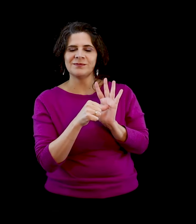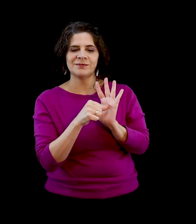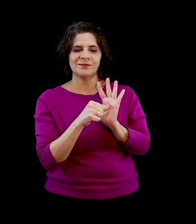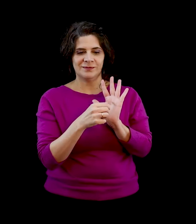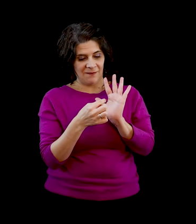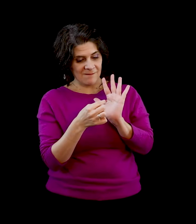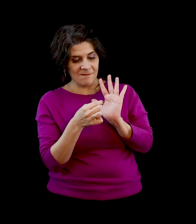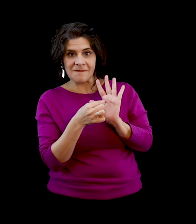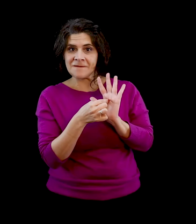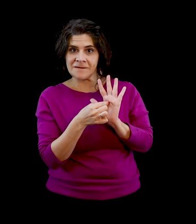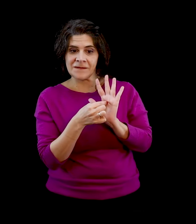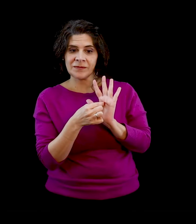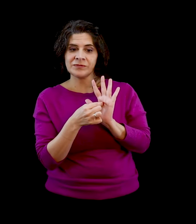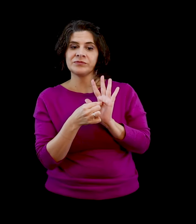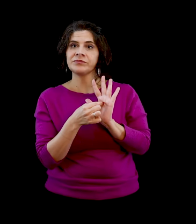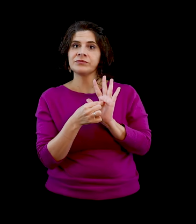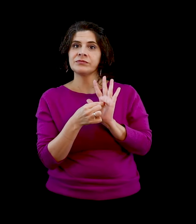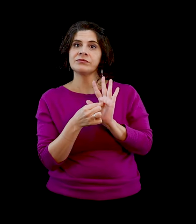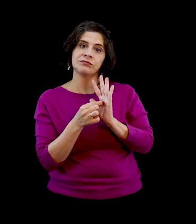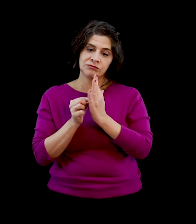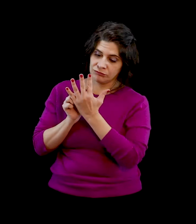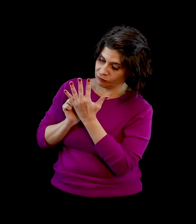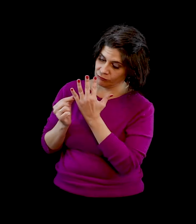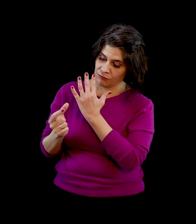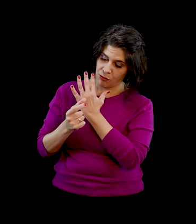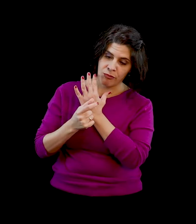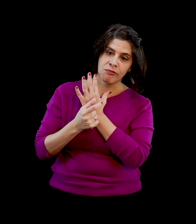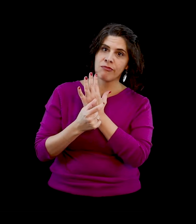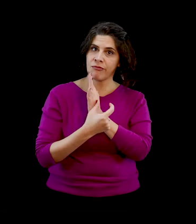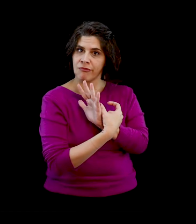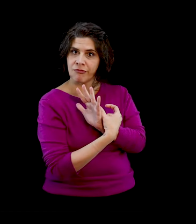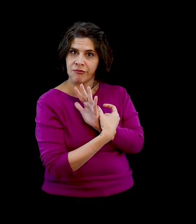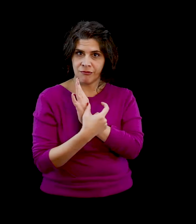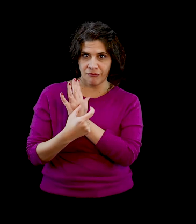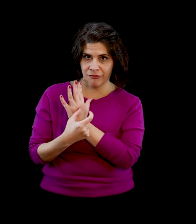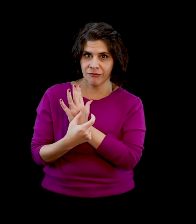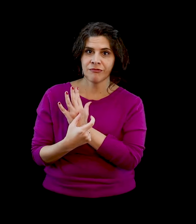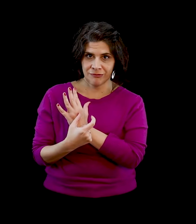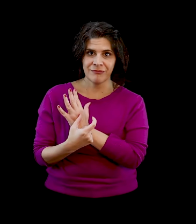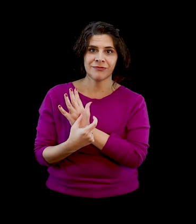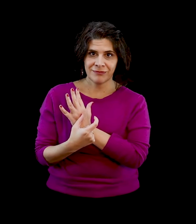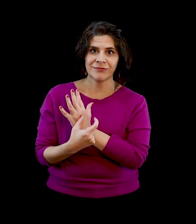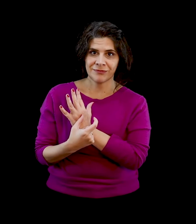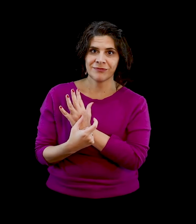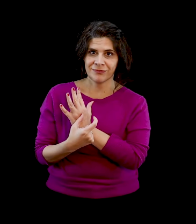E vou espetar na minha rolha.